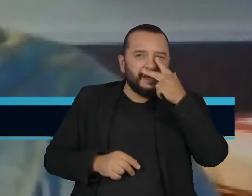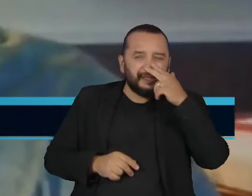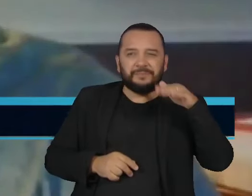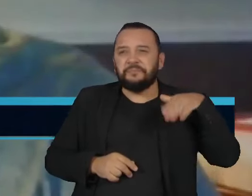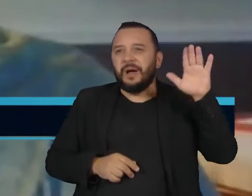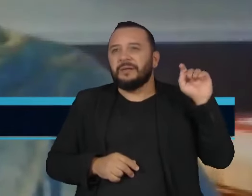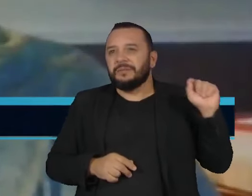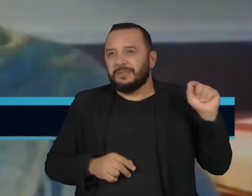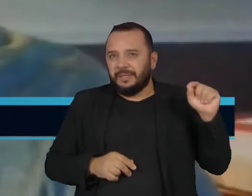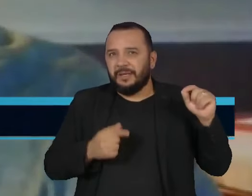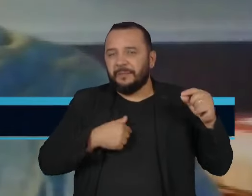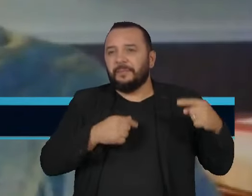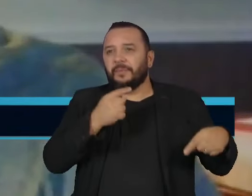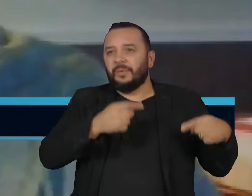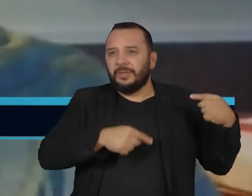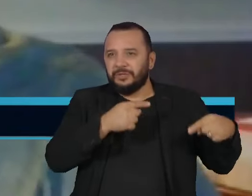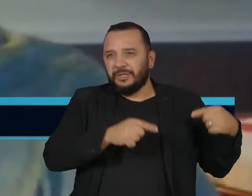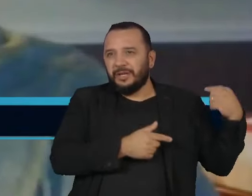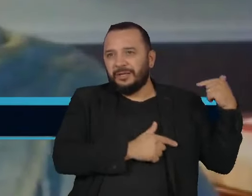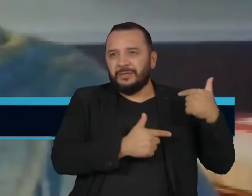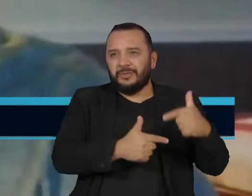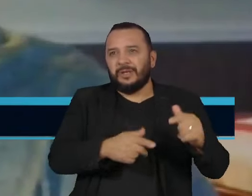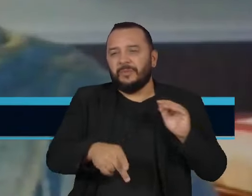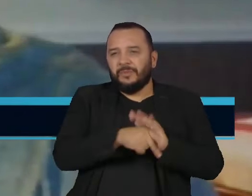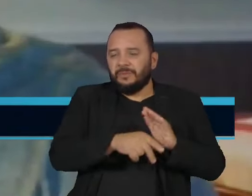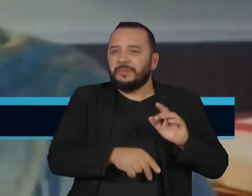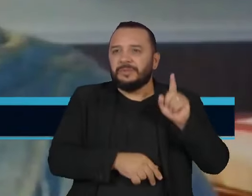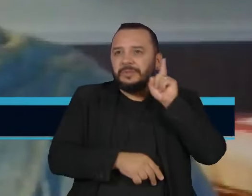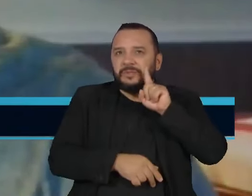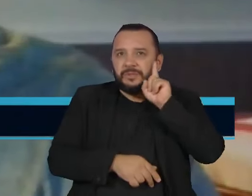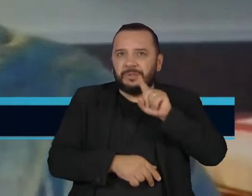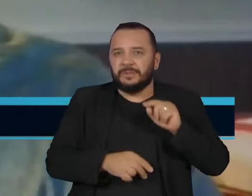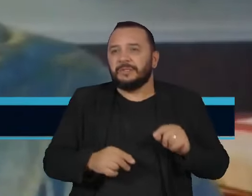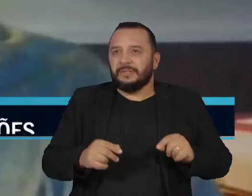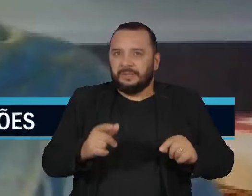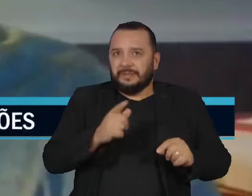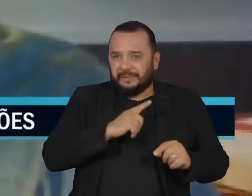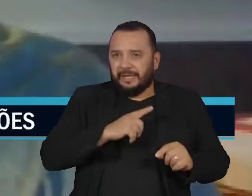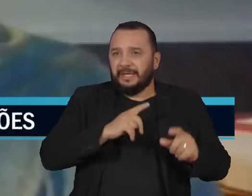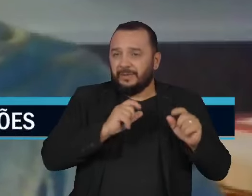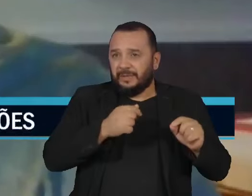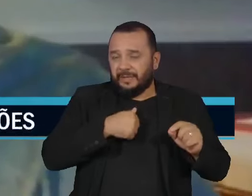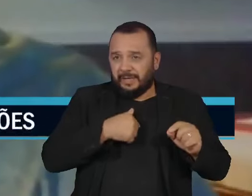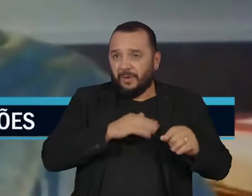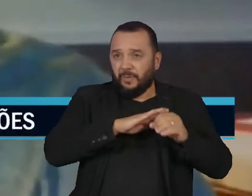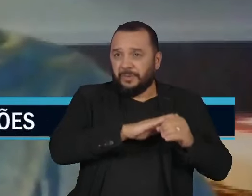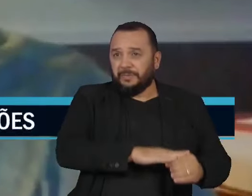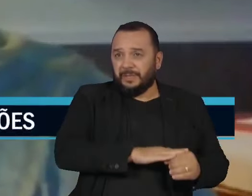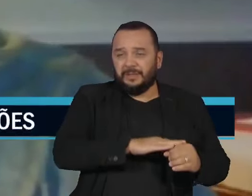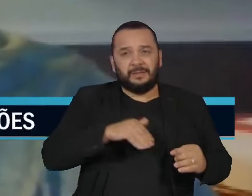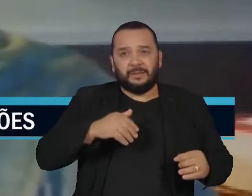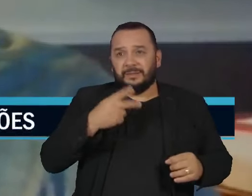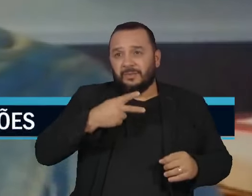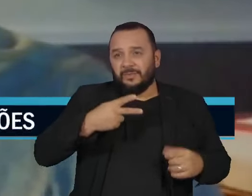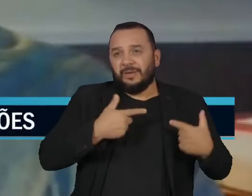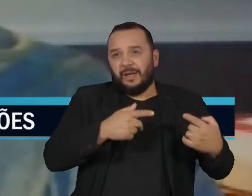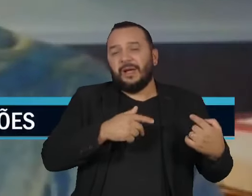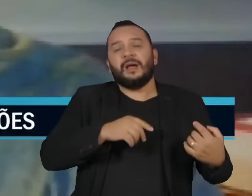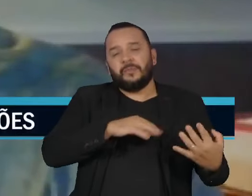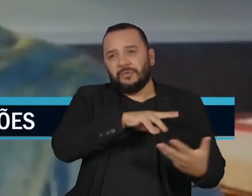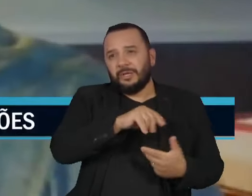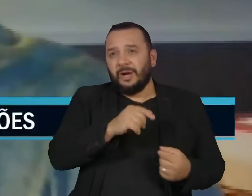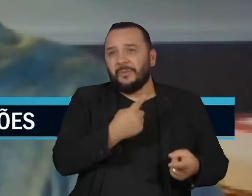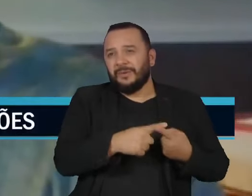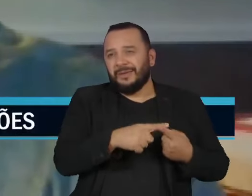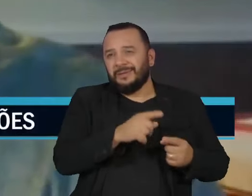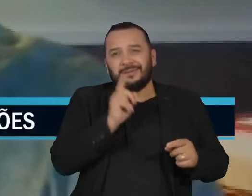com a política externa tradicional dos Estados Unidos, que foi perseguida desde pelo menos o final da Segunda Guerra Mundial, de construção de